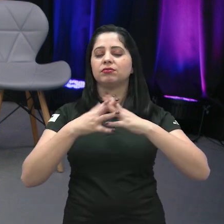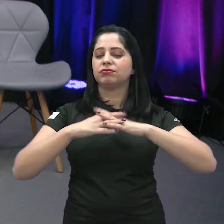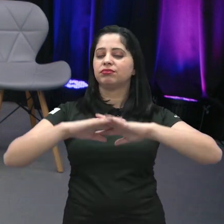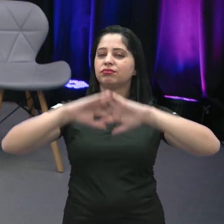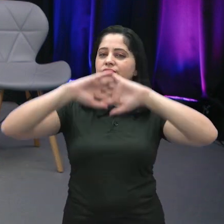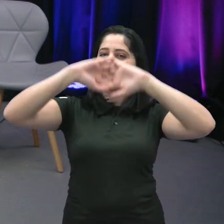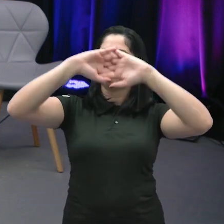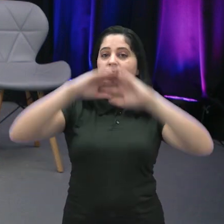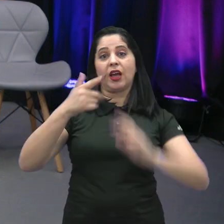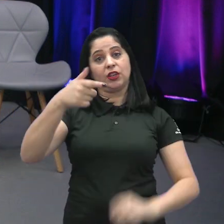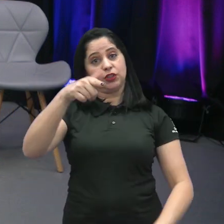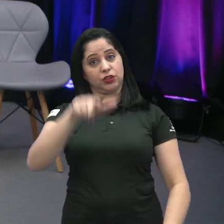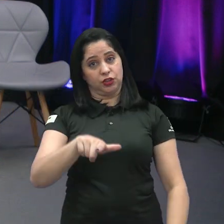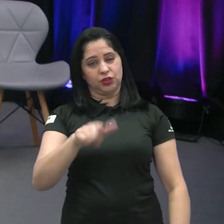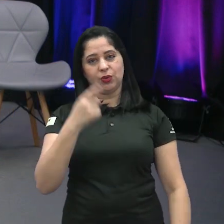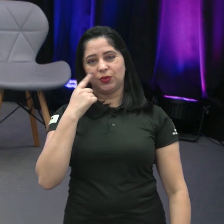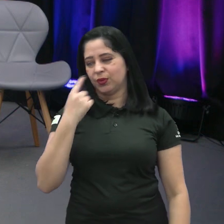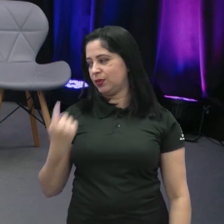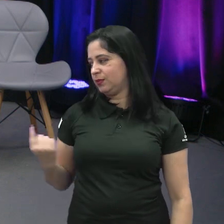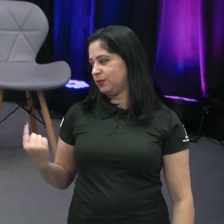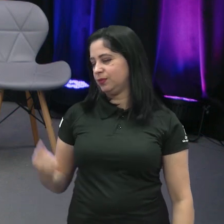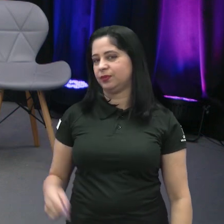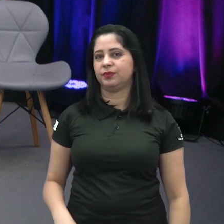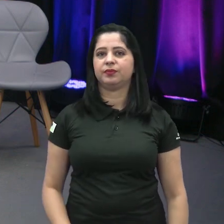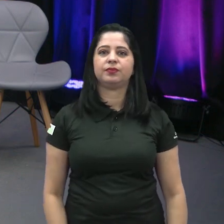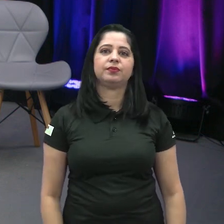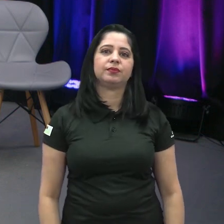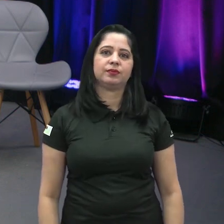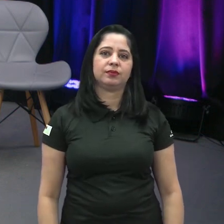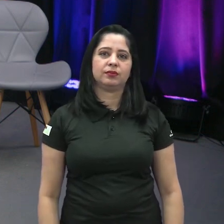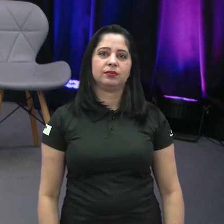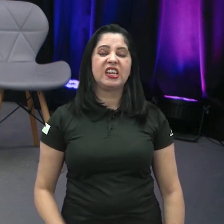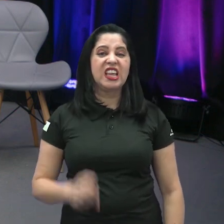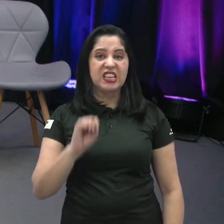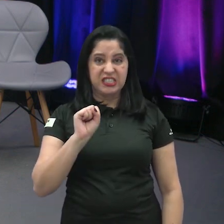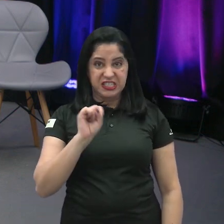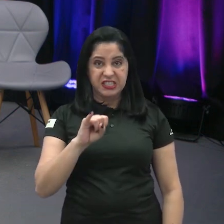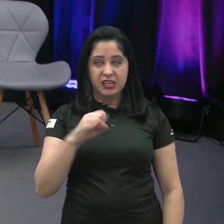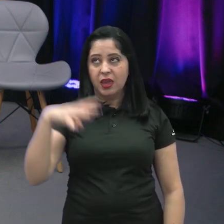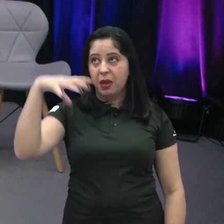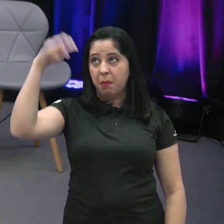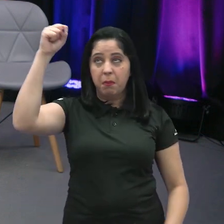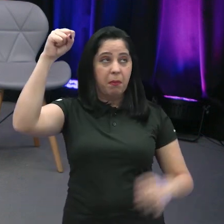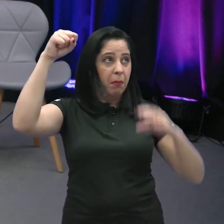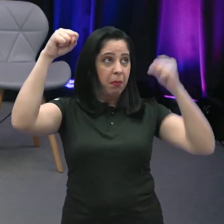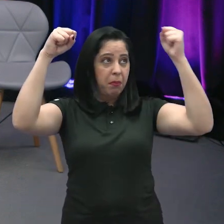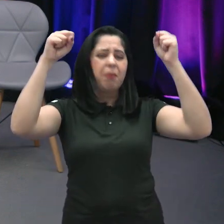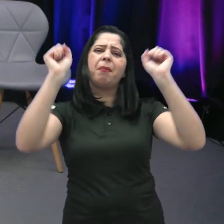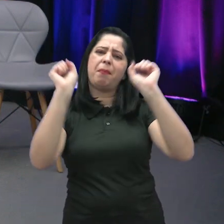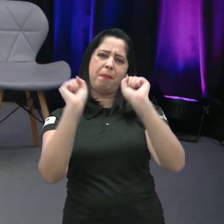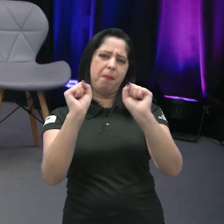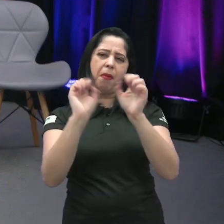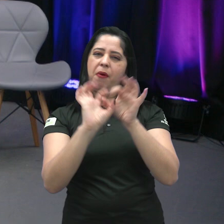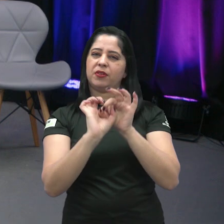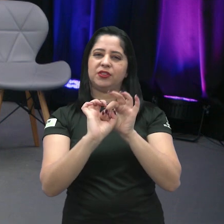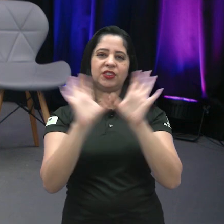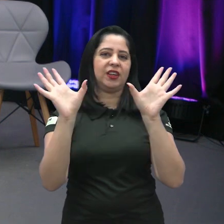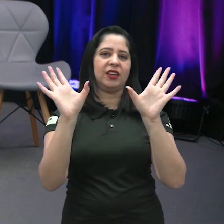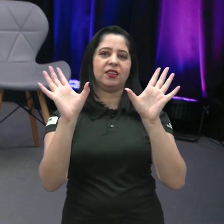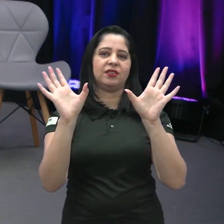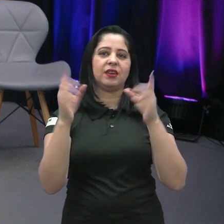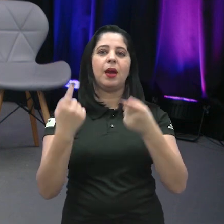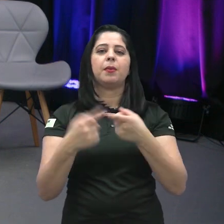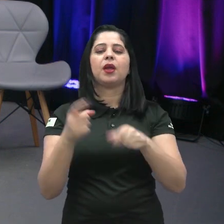calma, alongando, estica os braços lá em cima. Se você quiser apagar a luz do seu ambiente aí também, deixar mais de